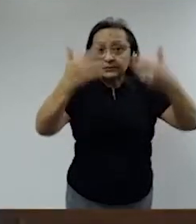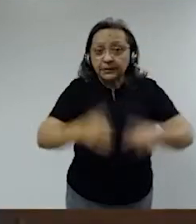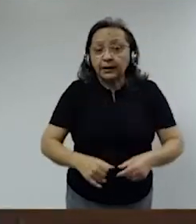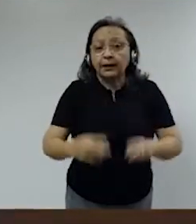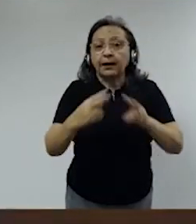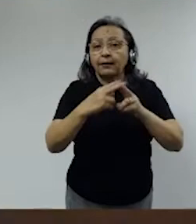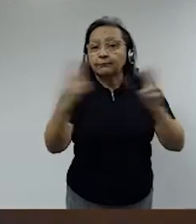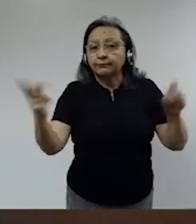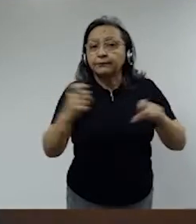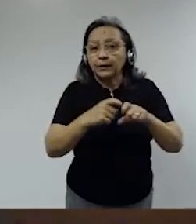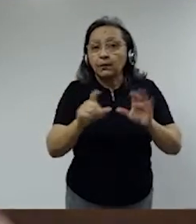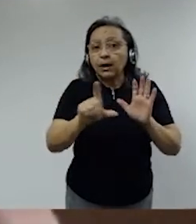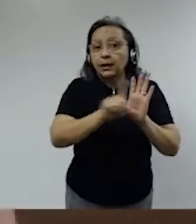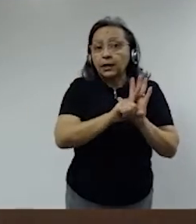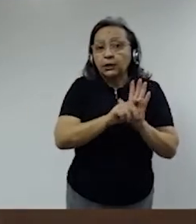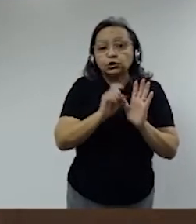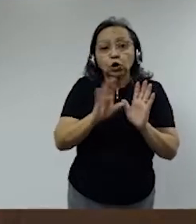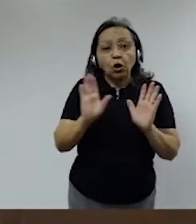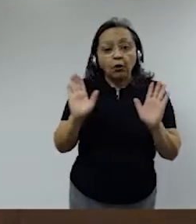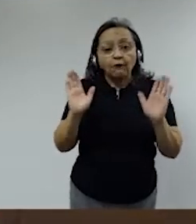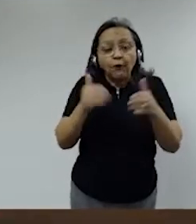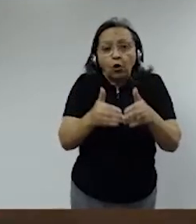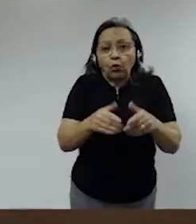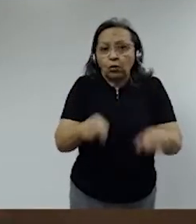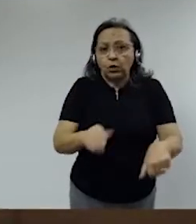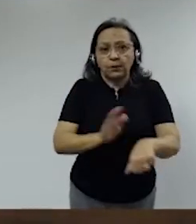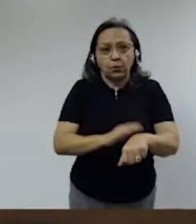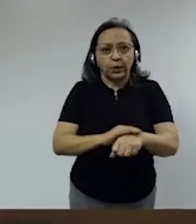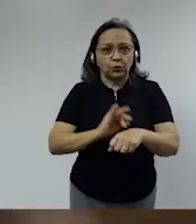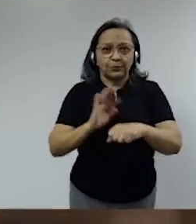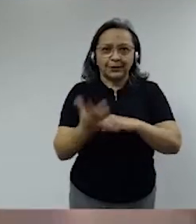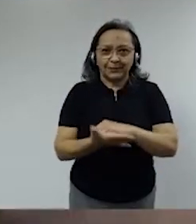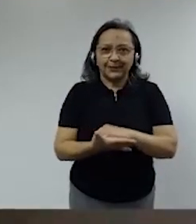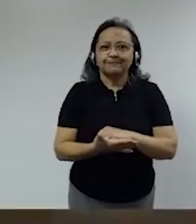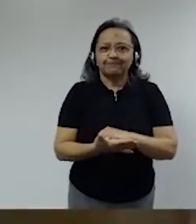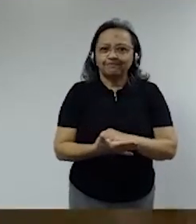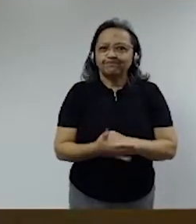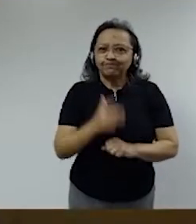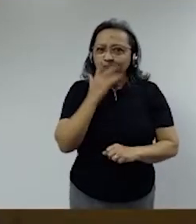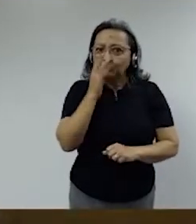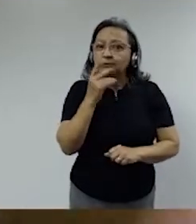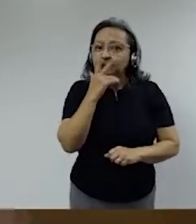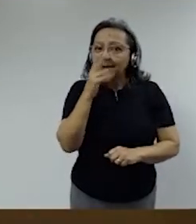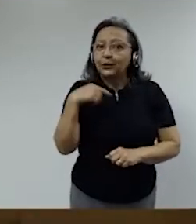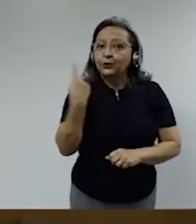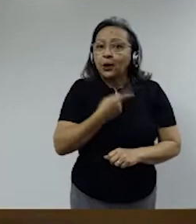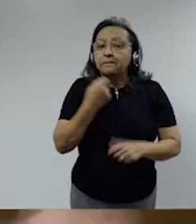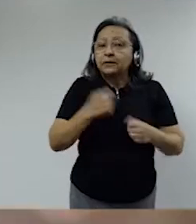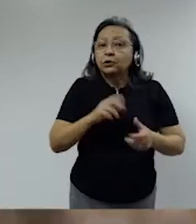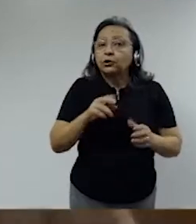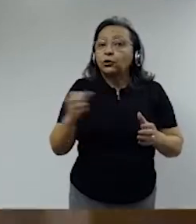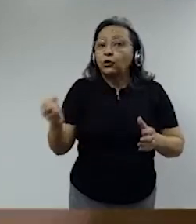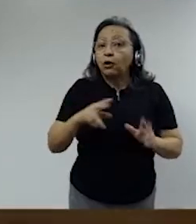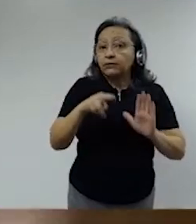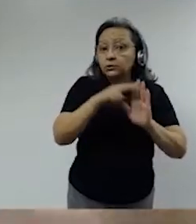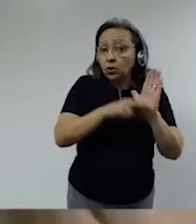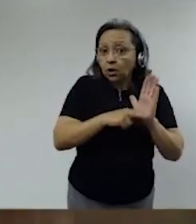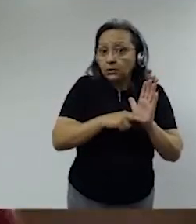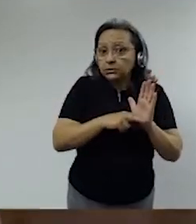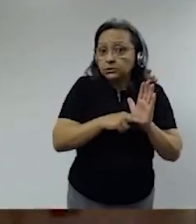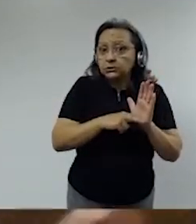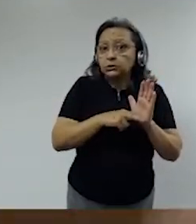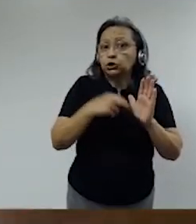lei que está restrita à fase da pandemia. Então, será que a gente precisa de novas normas para regular,